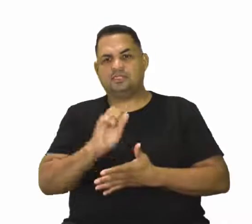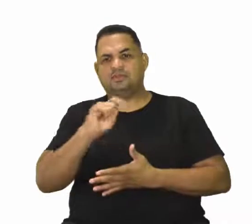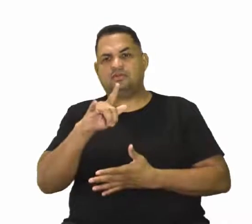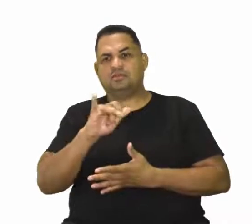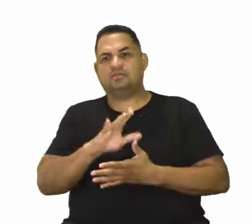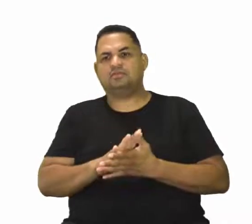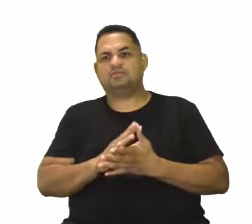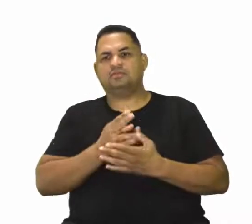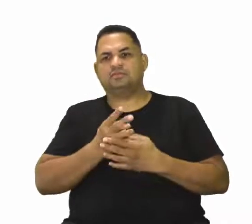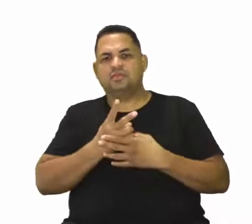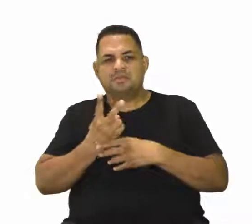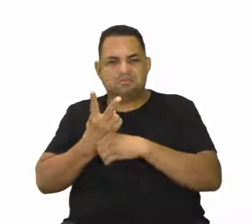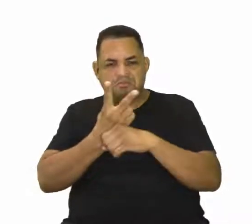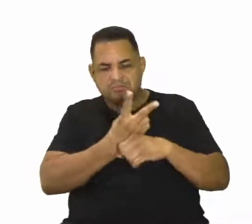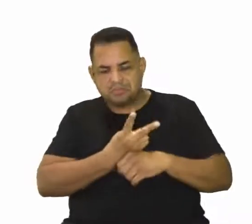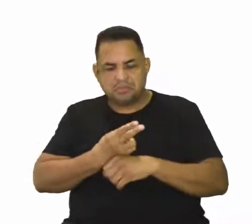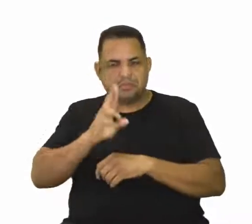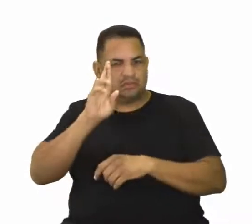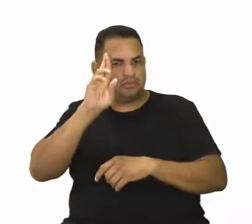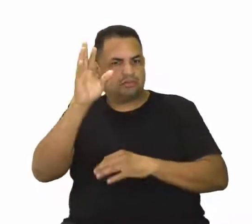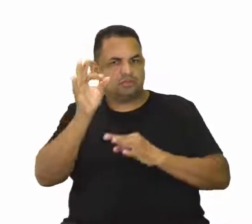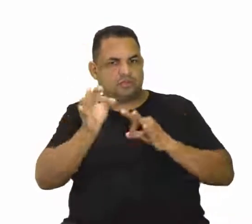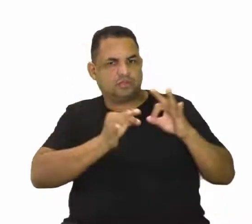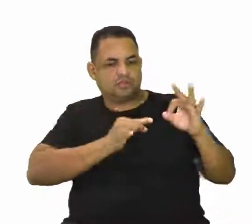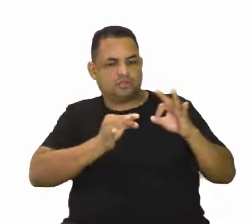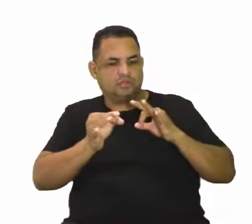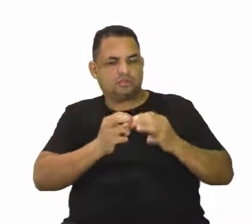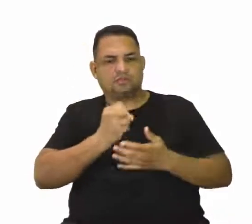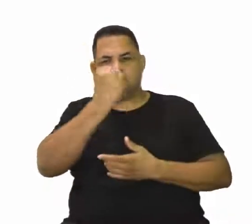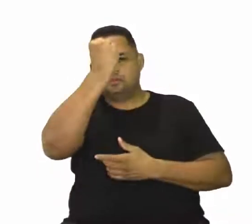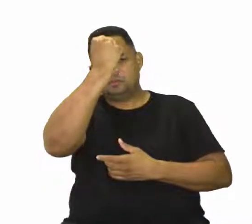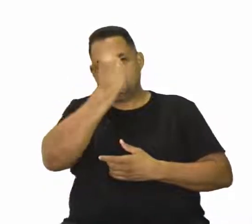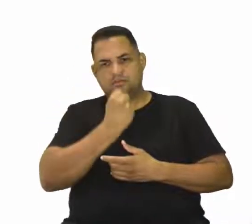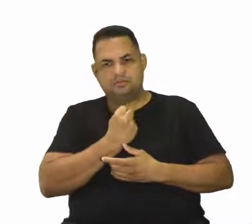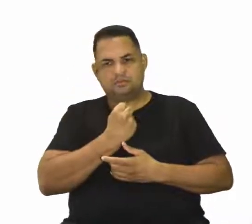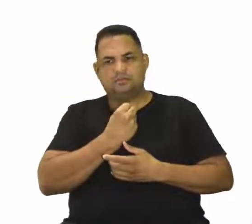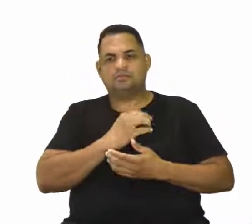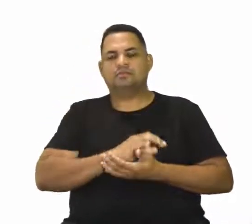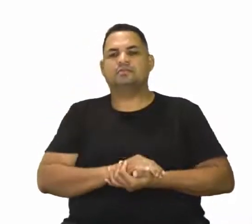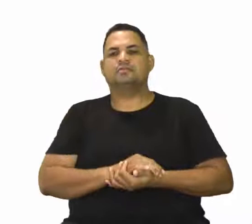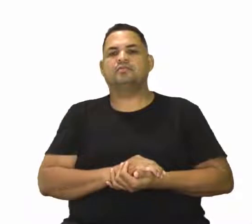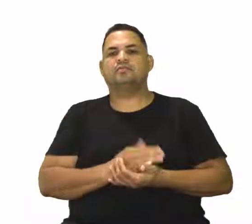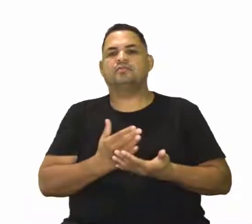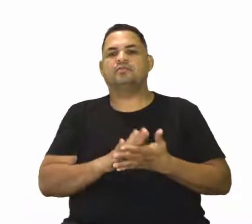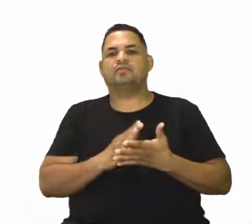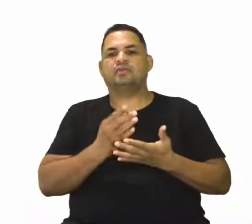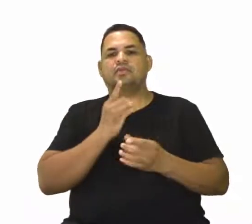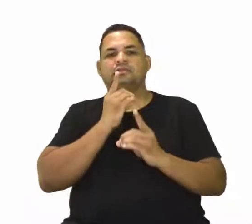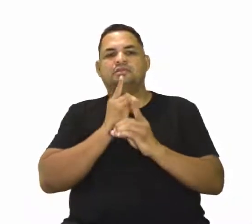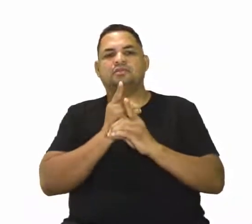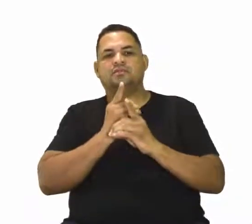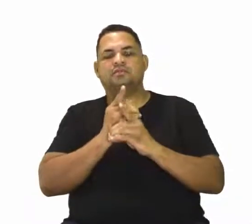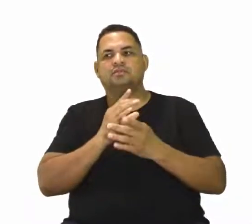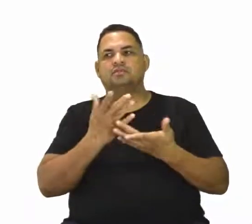perseguido como líder dessa organização terrorista que foi encontrado